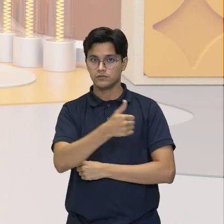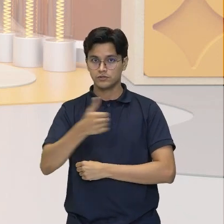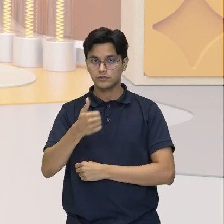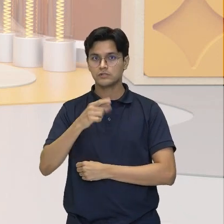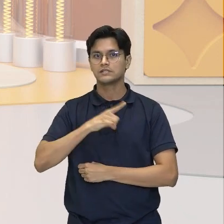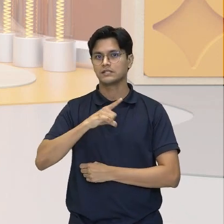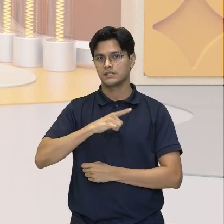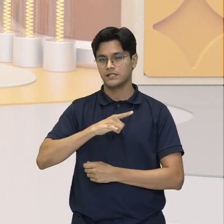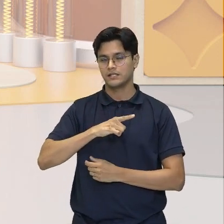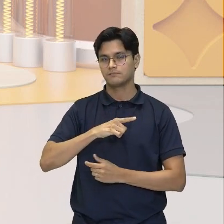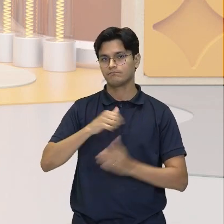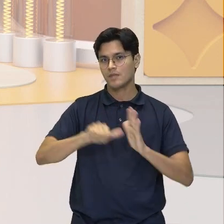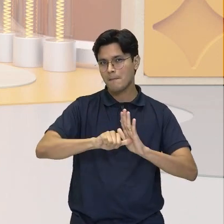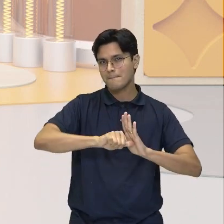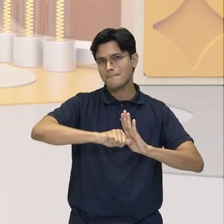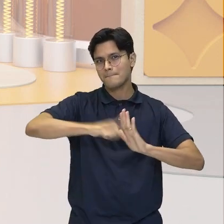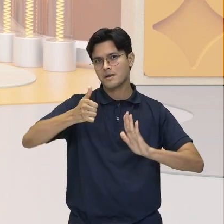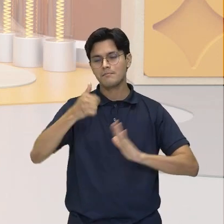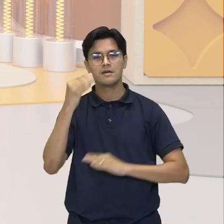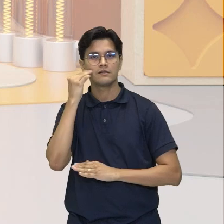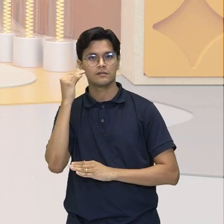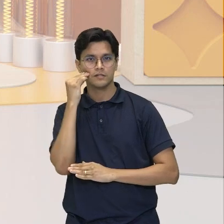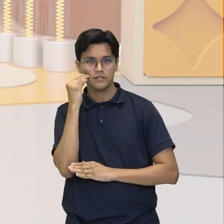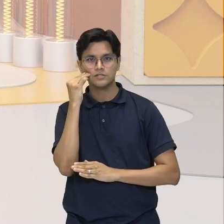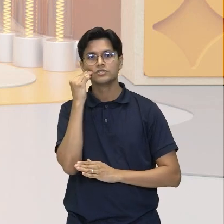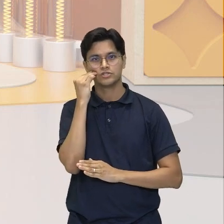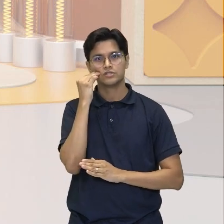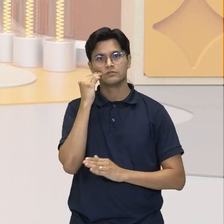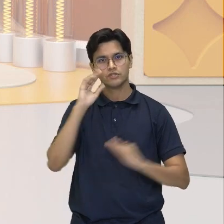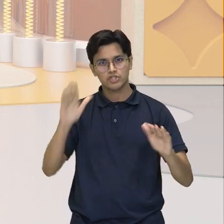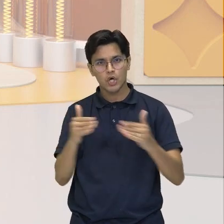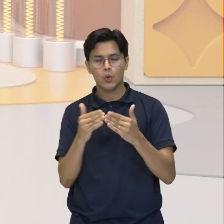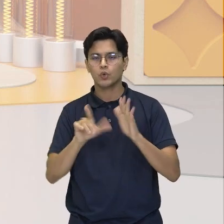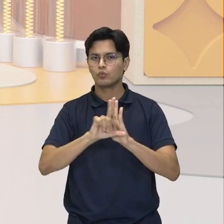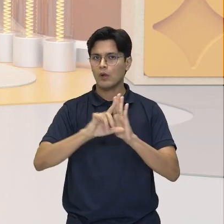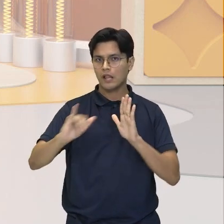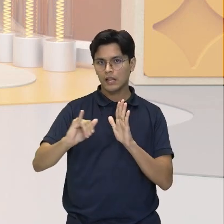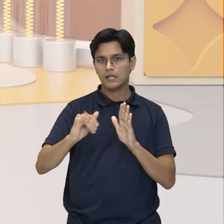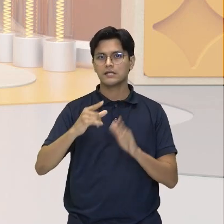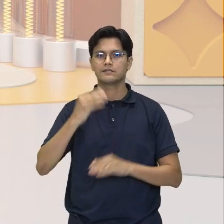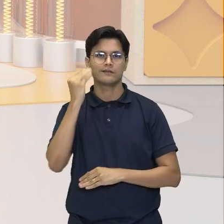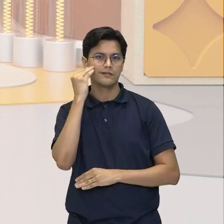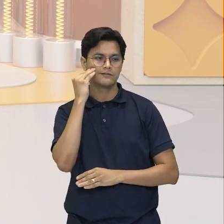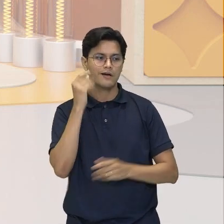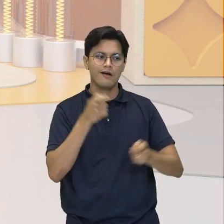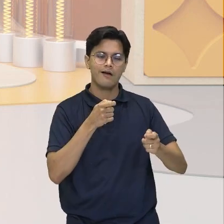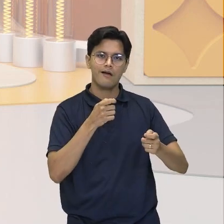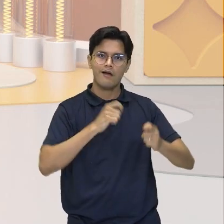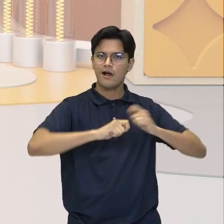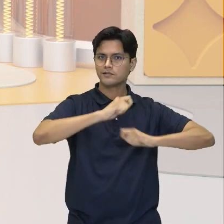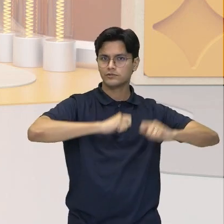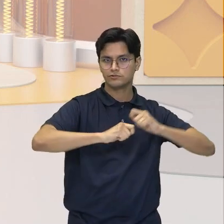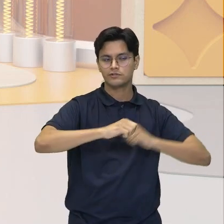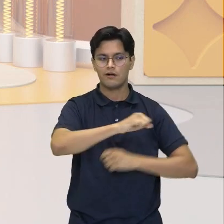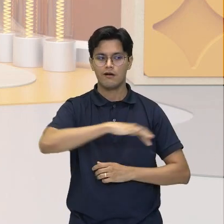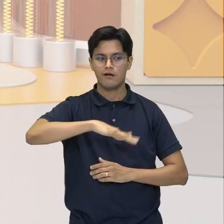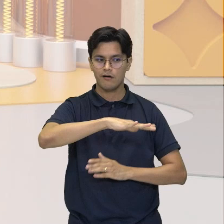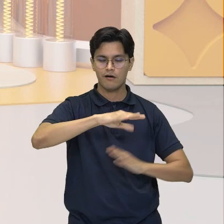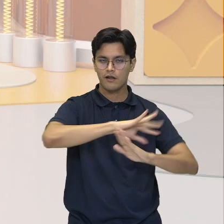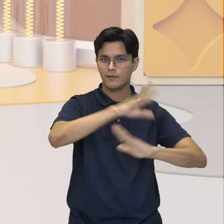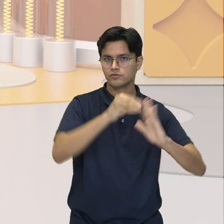primeira tentativa, né, jurídica de Portugal de administrar a região amazônica.